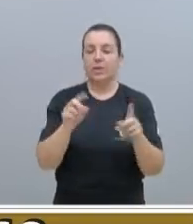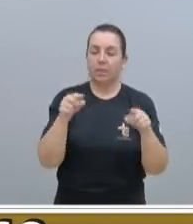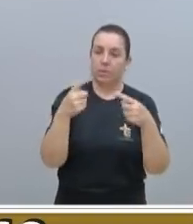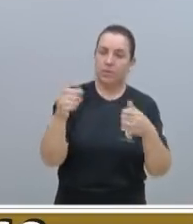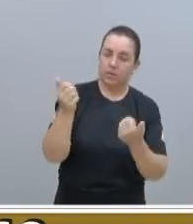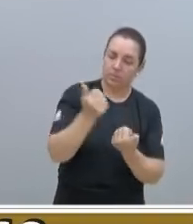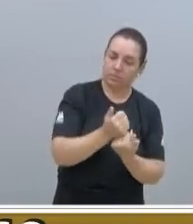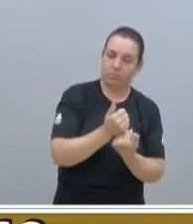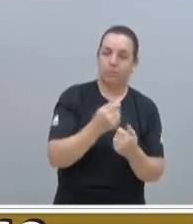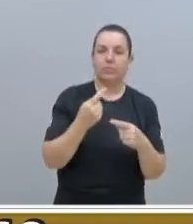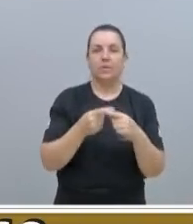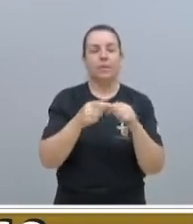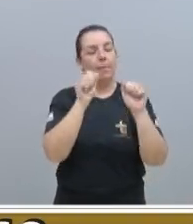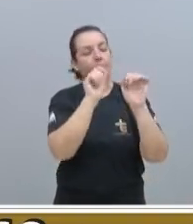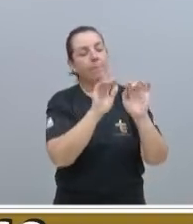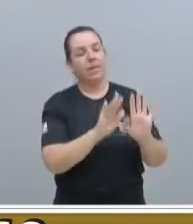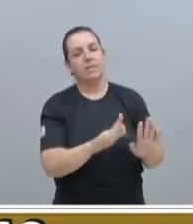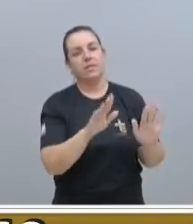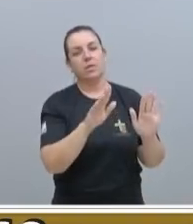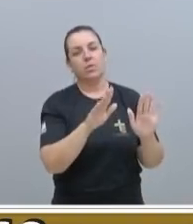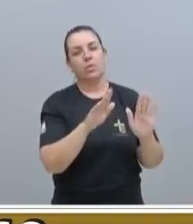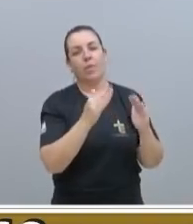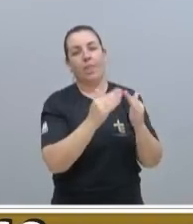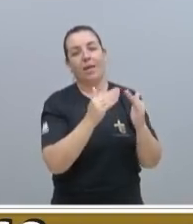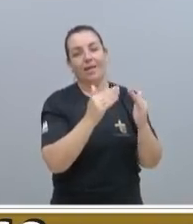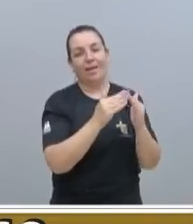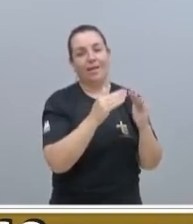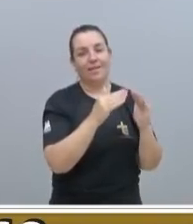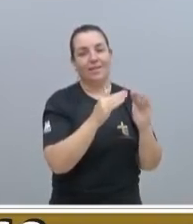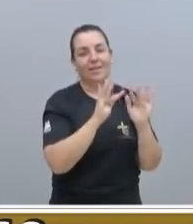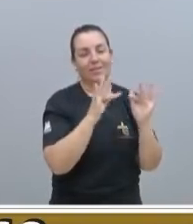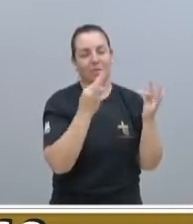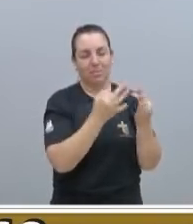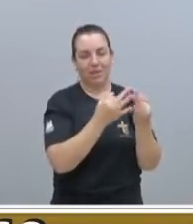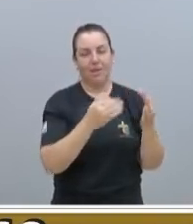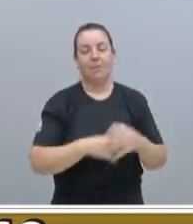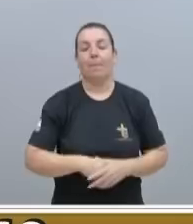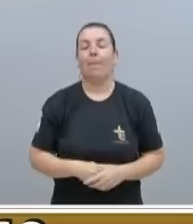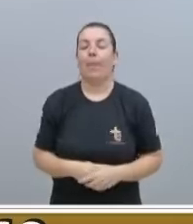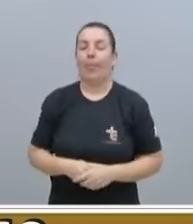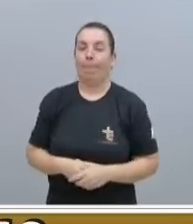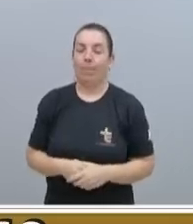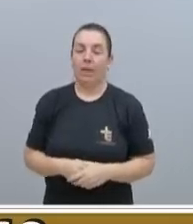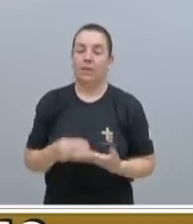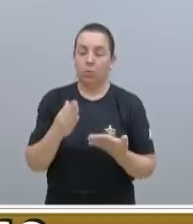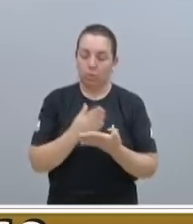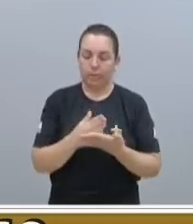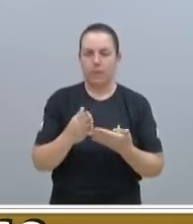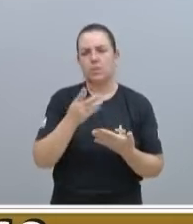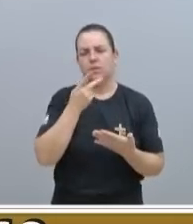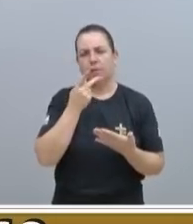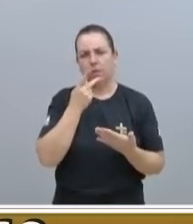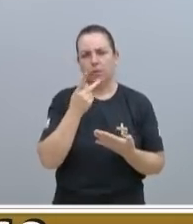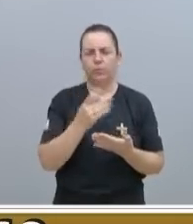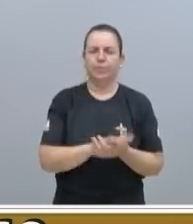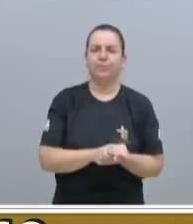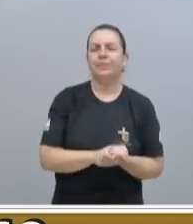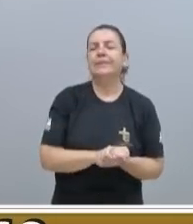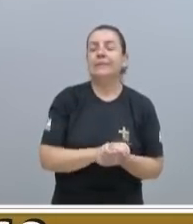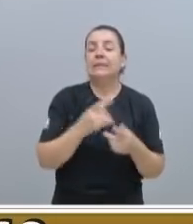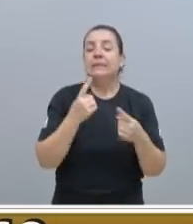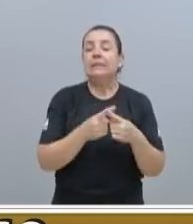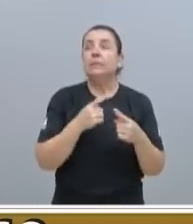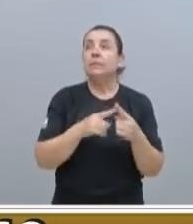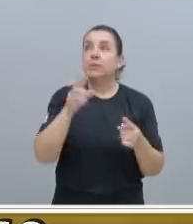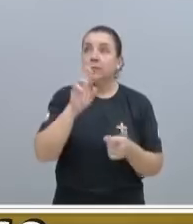bênção do lar eo comércio com essa música e se distribuiria porque nosso senhor